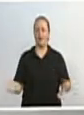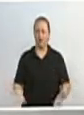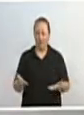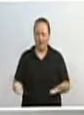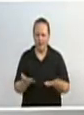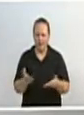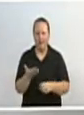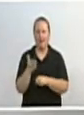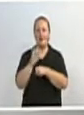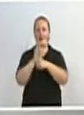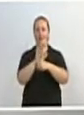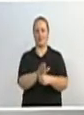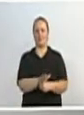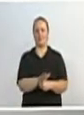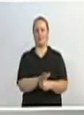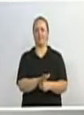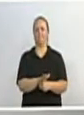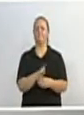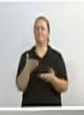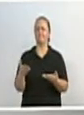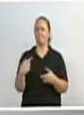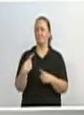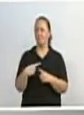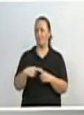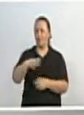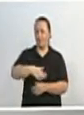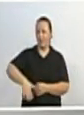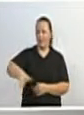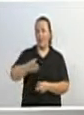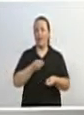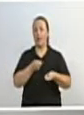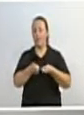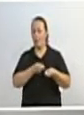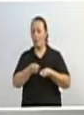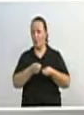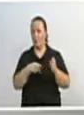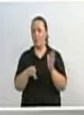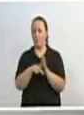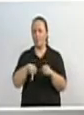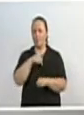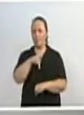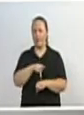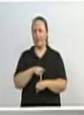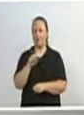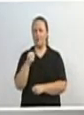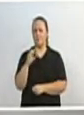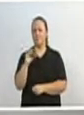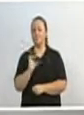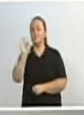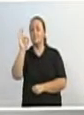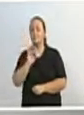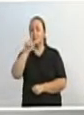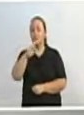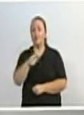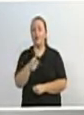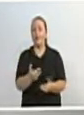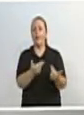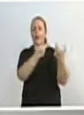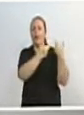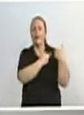geram, que movem mais de 80% da economia do nosso país, que são os micro e pequenos. Parabéns a